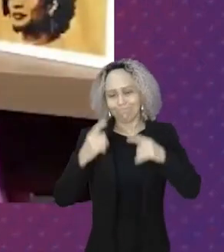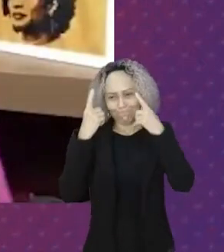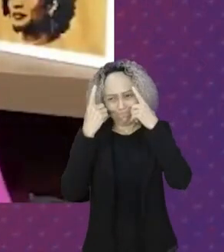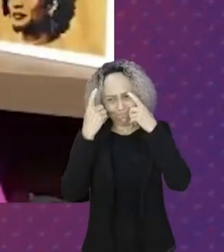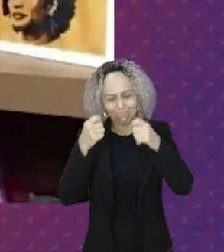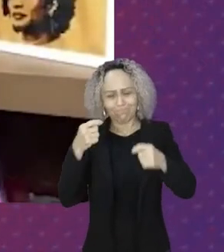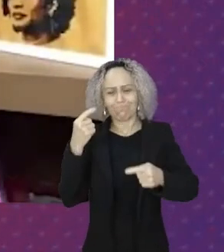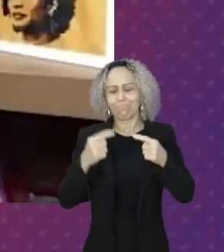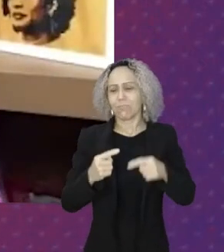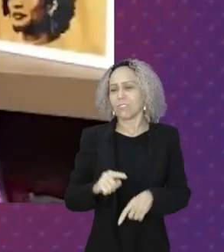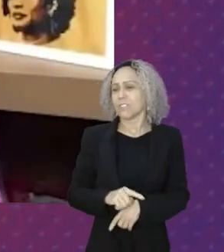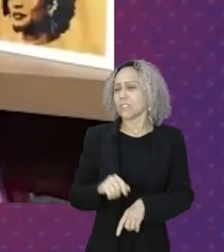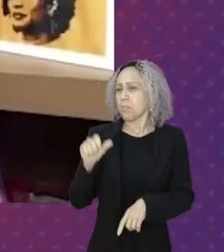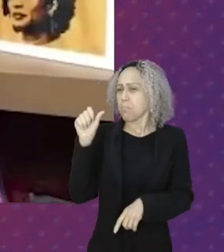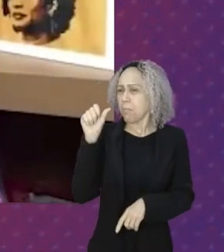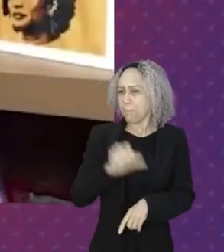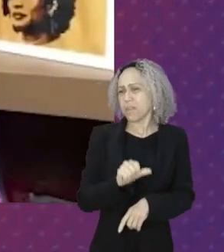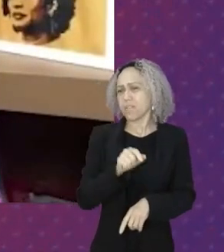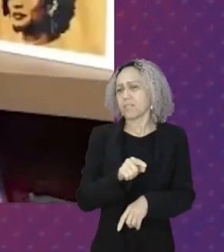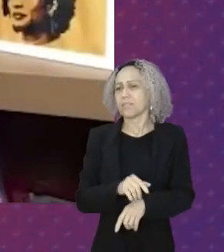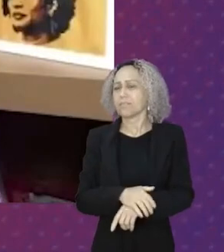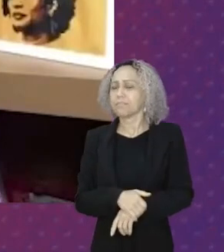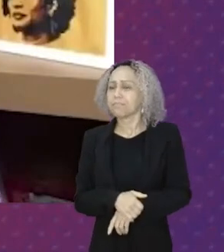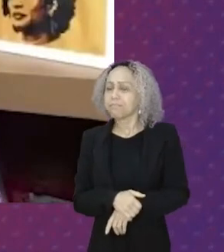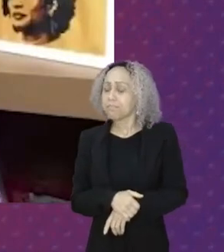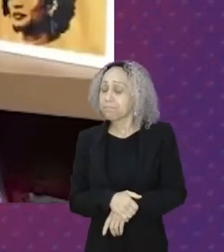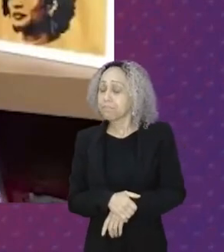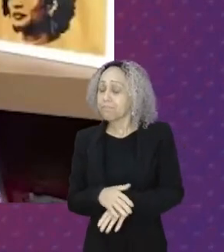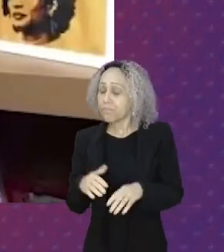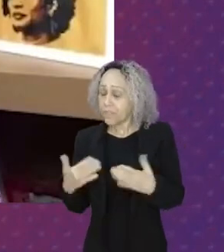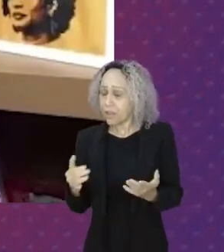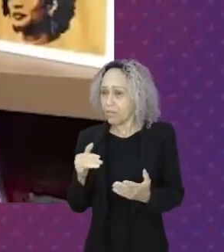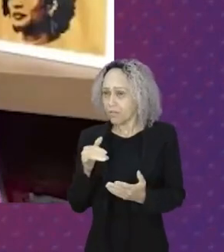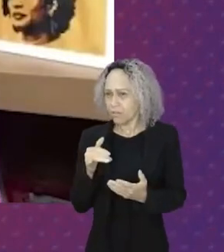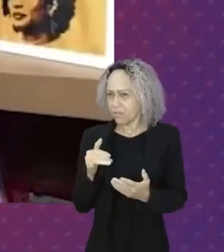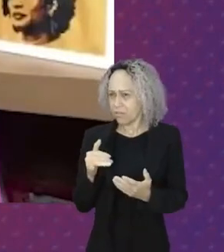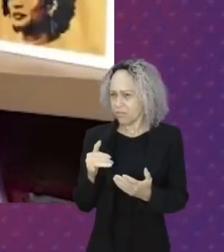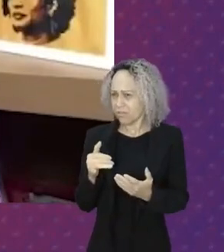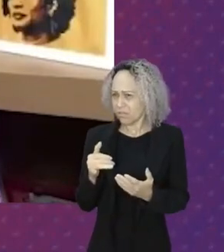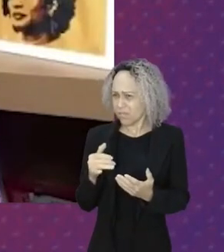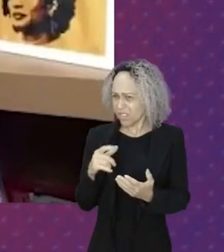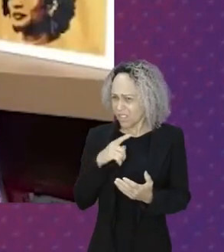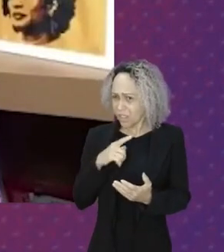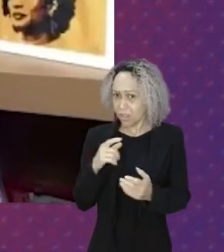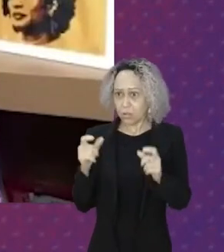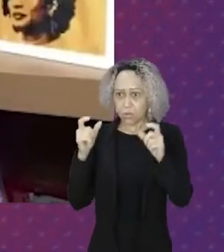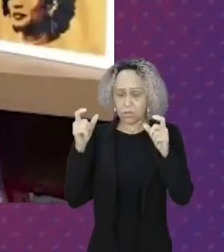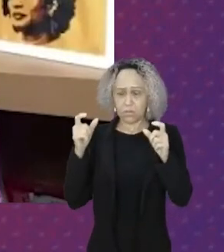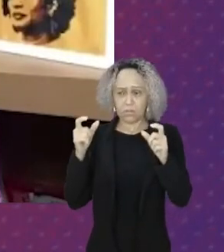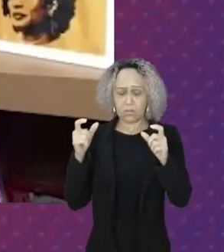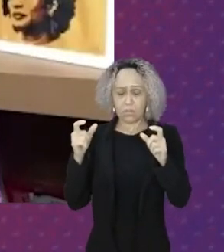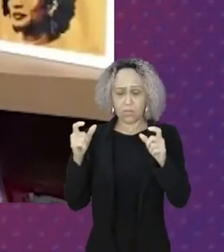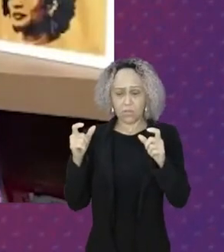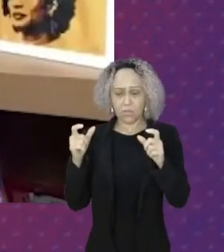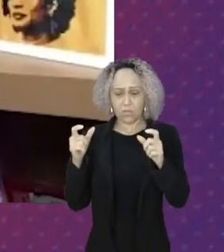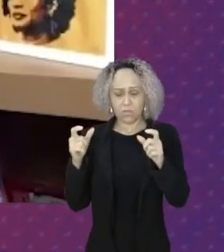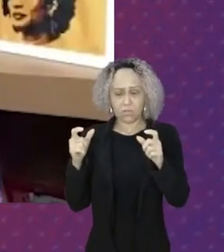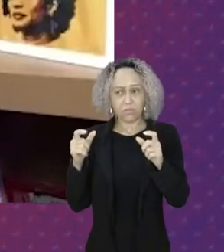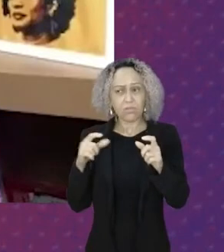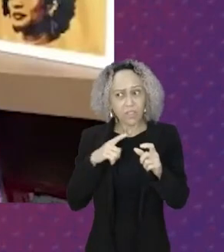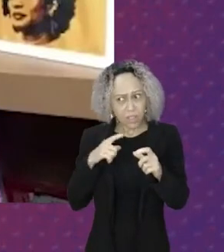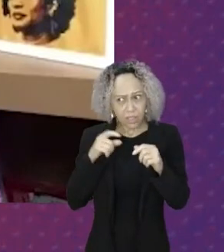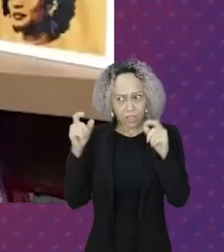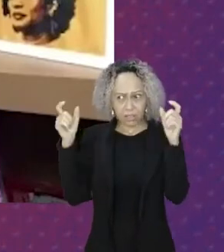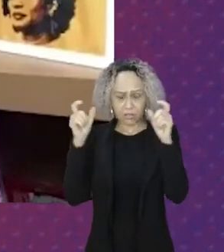sob fortes ameaças da perda dos seus mandatos. Opa, tem um sinal de alerta aí. Tem um sinal,